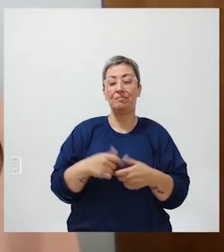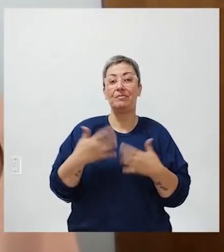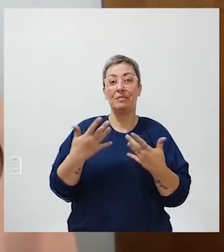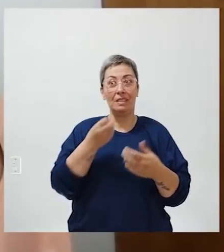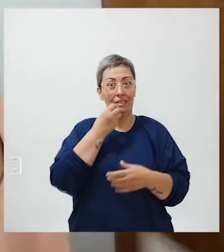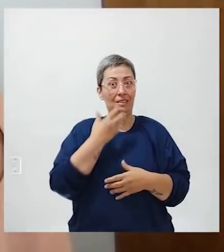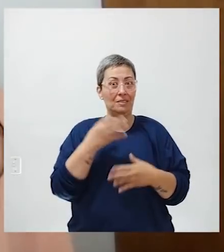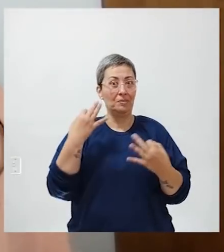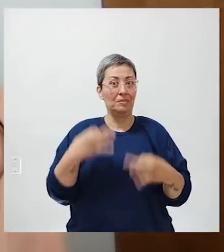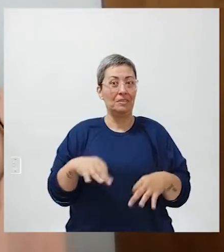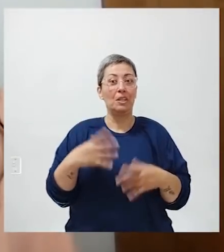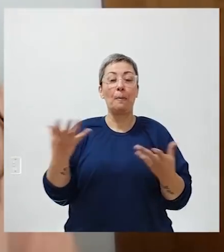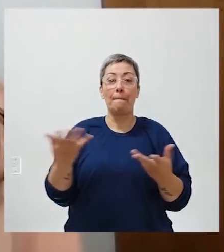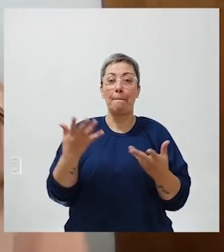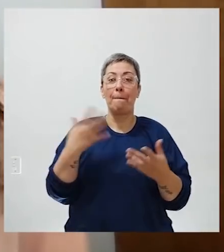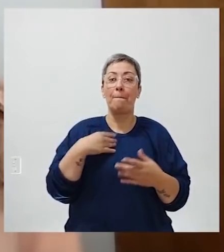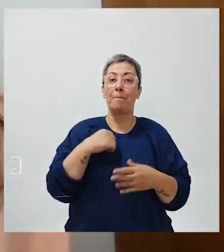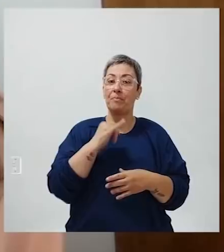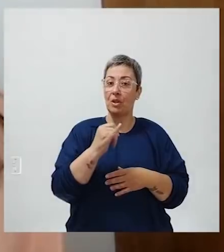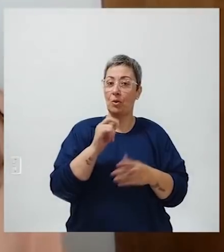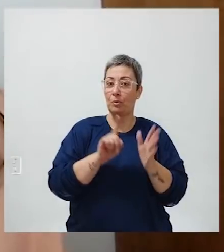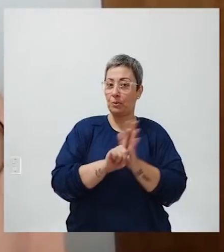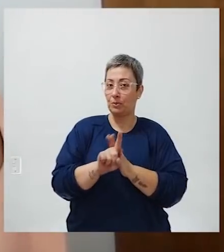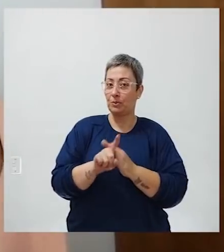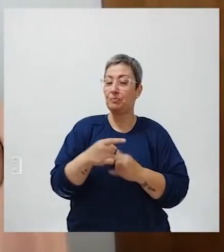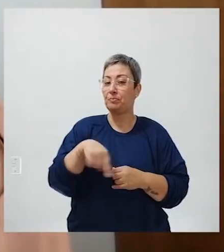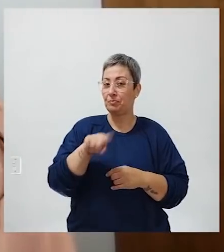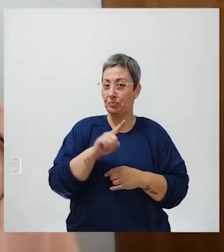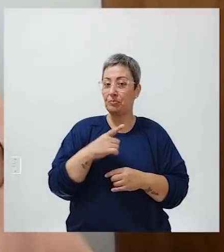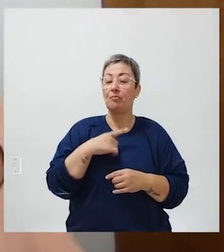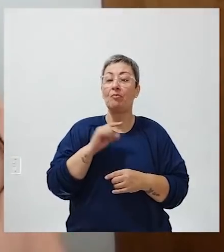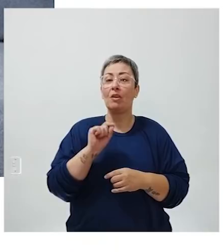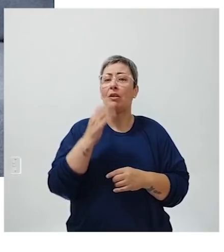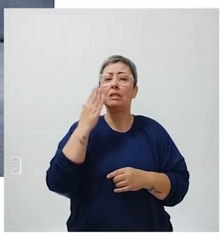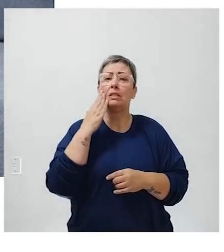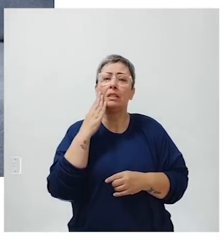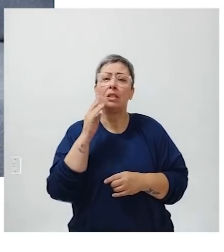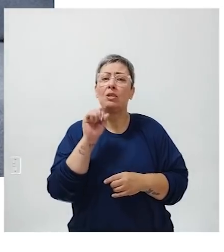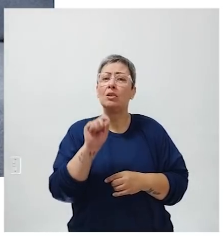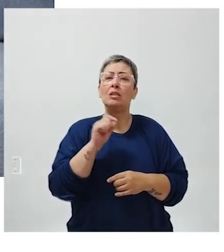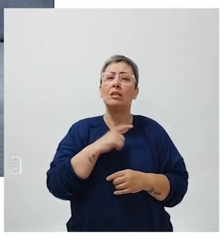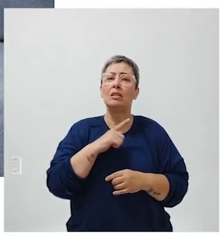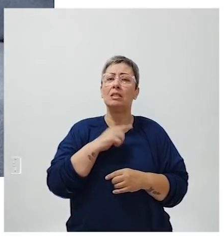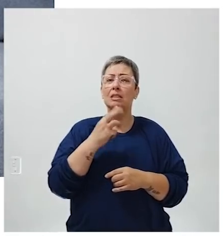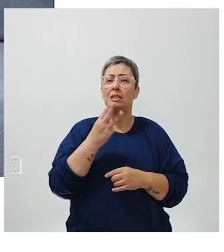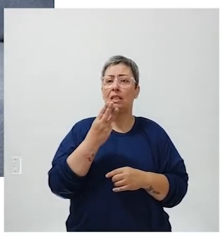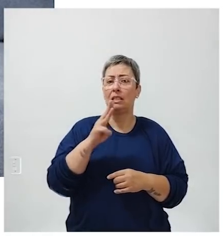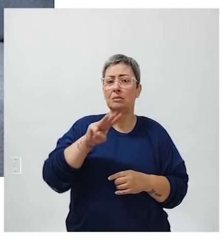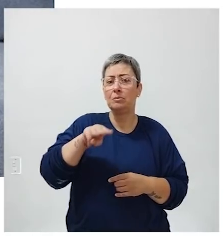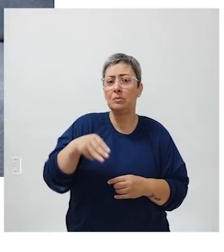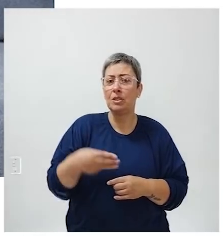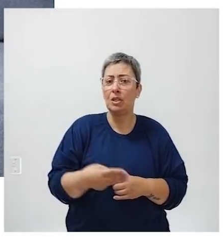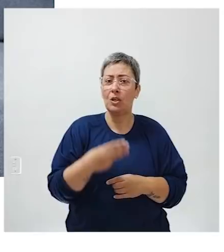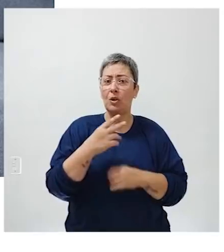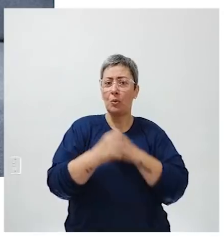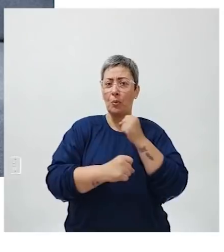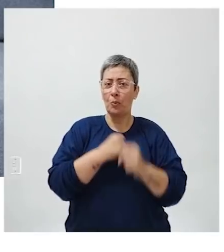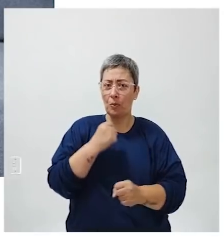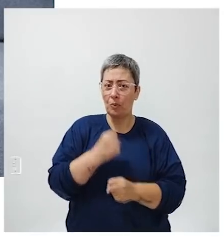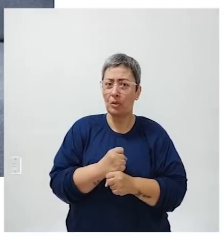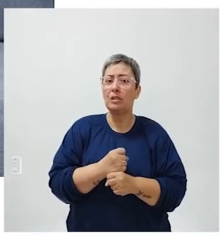Que bom, né? Bom, eu tenho uma outra pergunta para vocês. Você sabia que 3 milhões de pessoas por